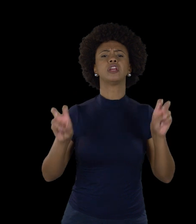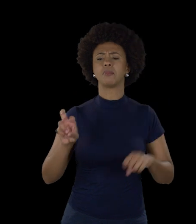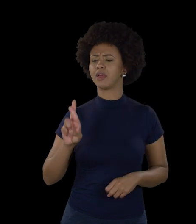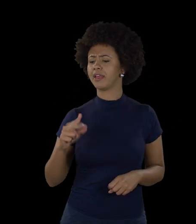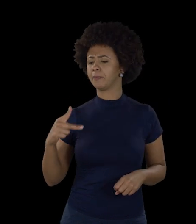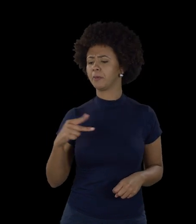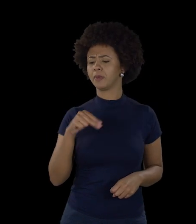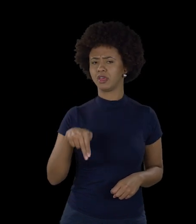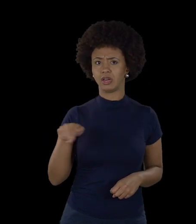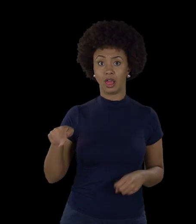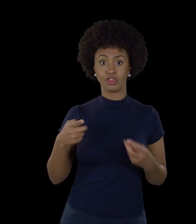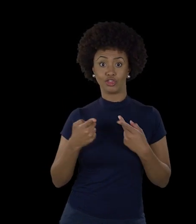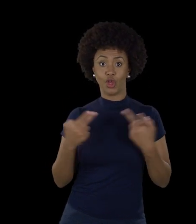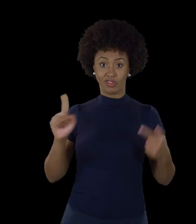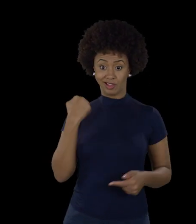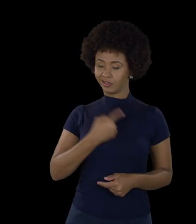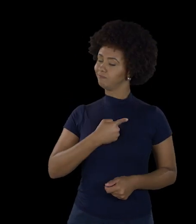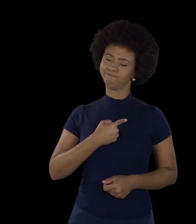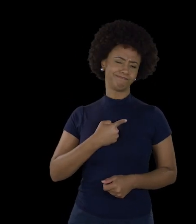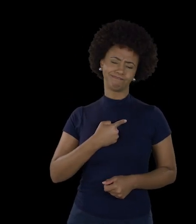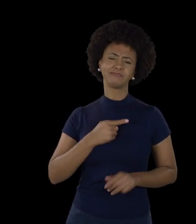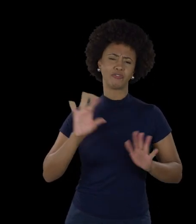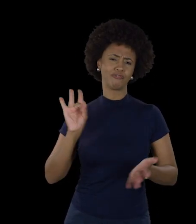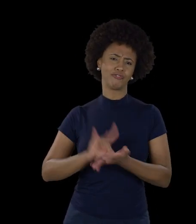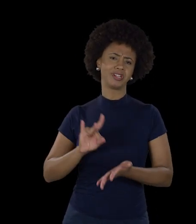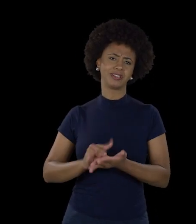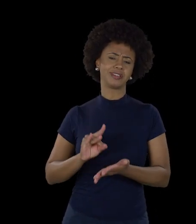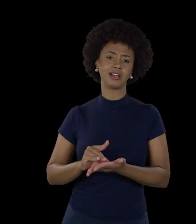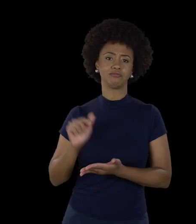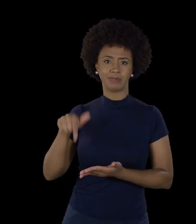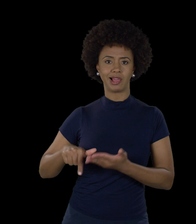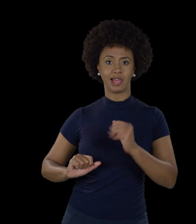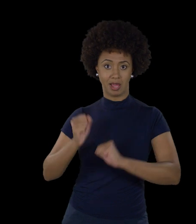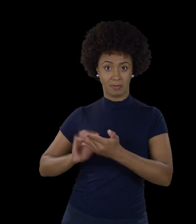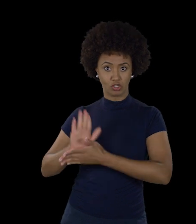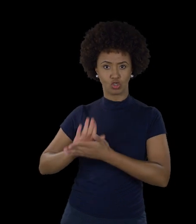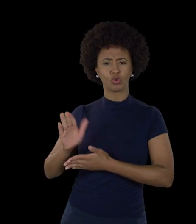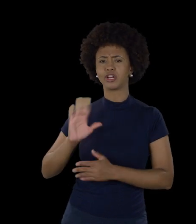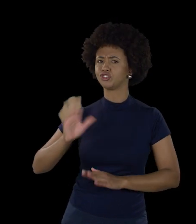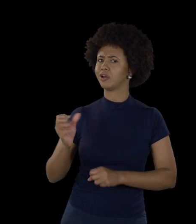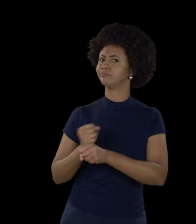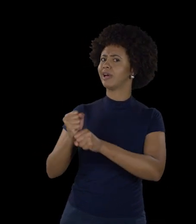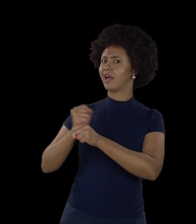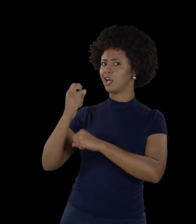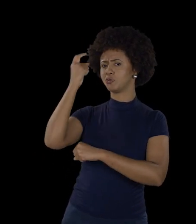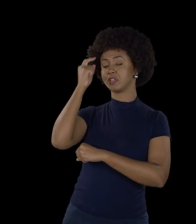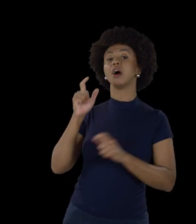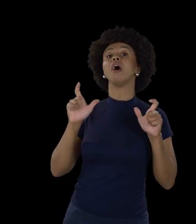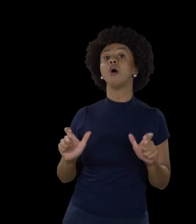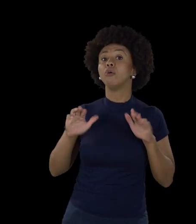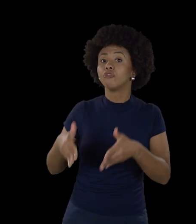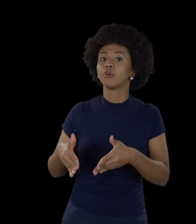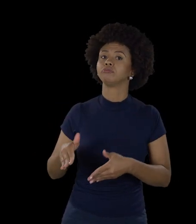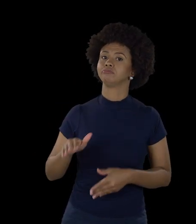gente. As RPPNs, na verdade, surgiram no caminho da Bela Vista Cultural alguns anos atrás, no estado de São Paulo, quando